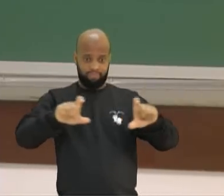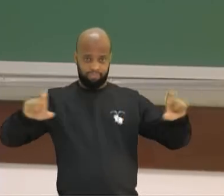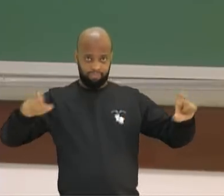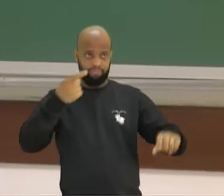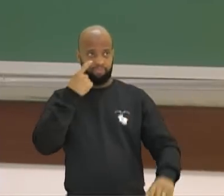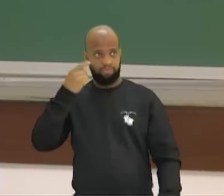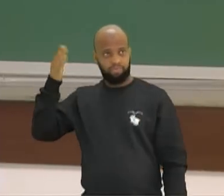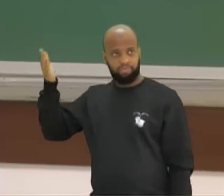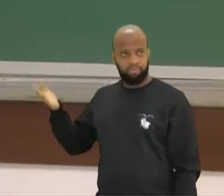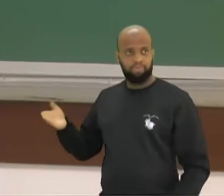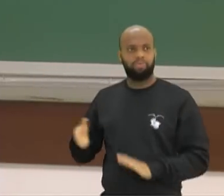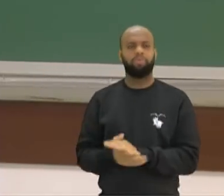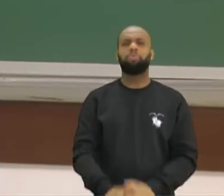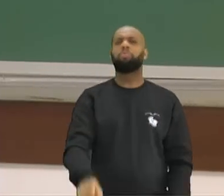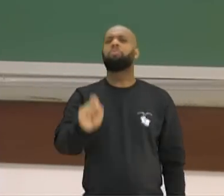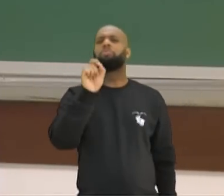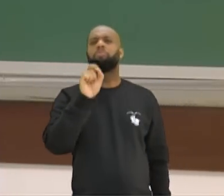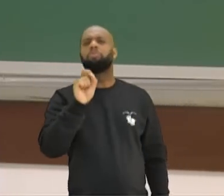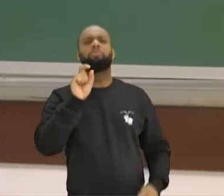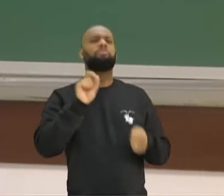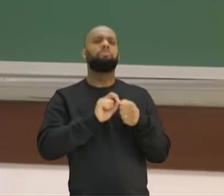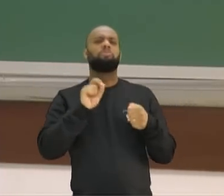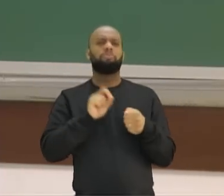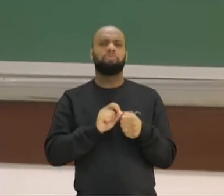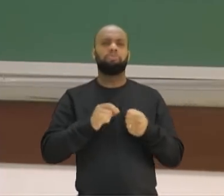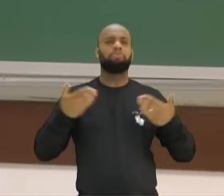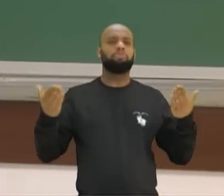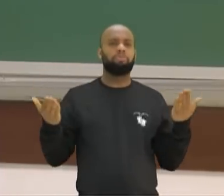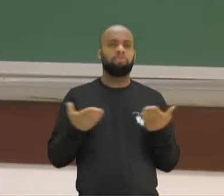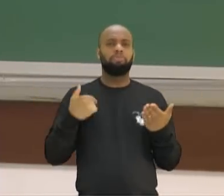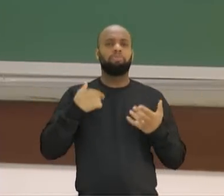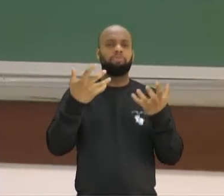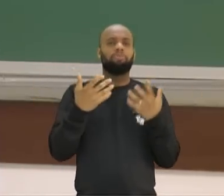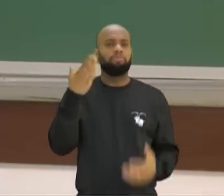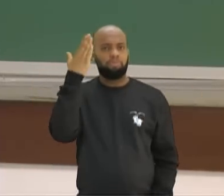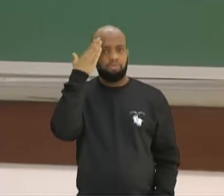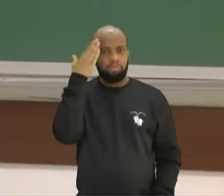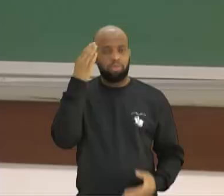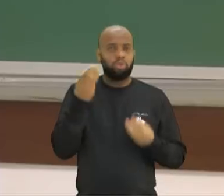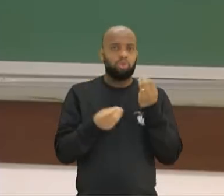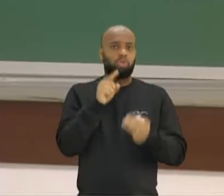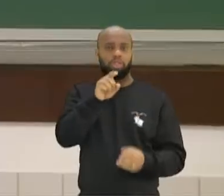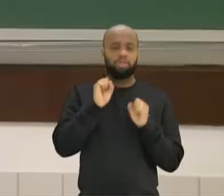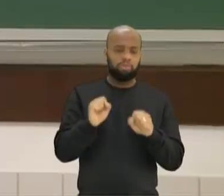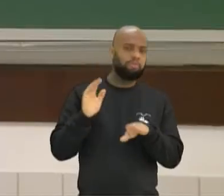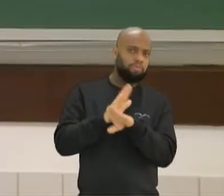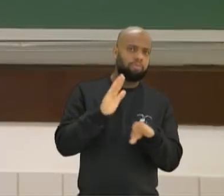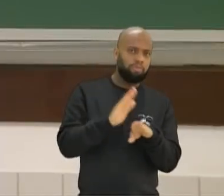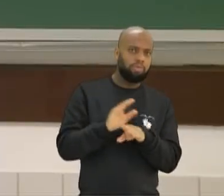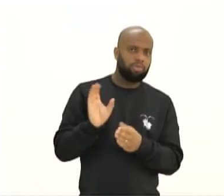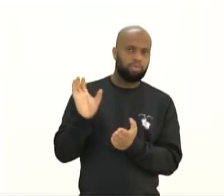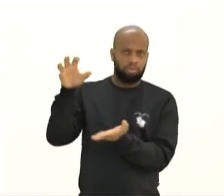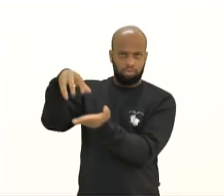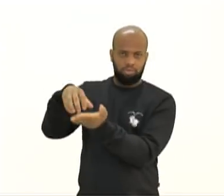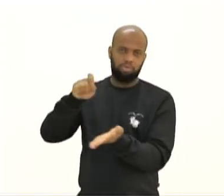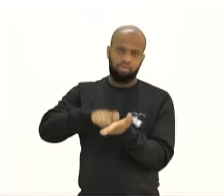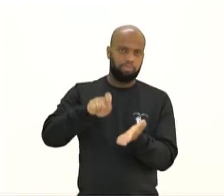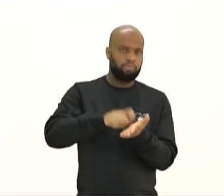feeding the hungry. O que será que ele está fazendo? Então eu quero saber como você pode ajudar uma ONG. Escreve no teu caderno aí.